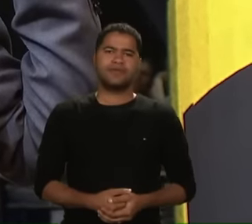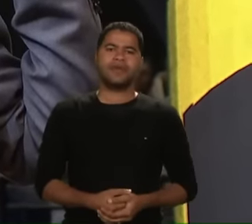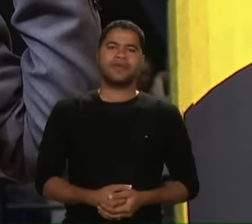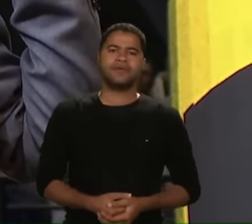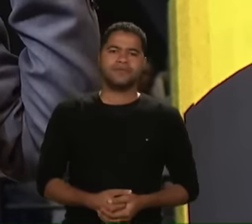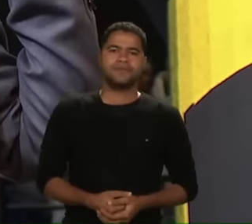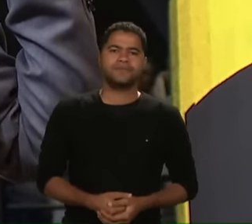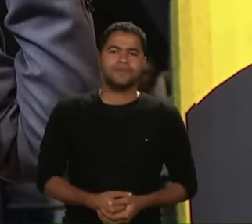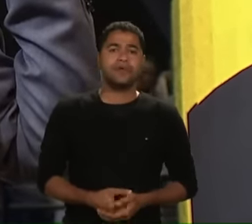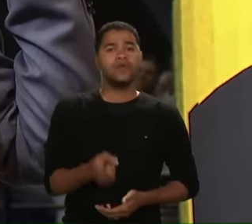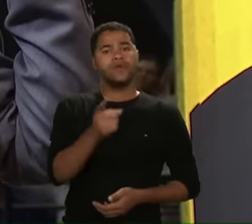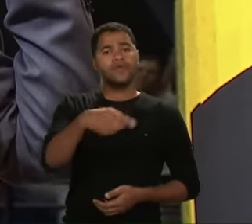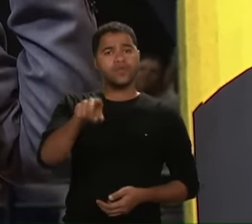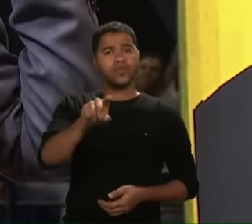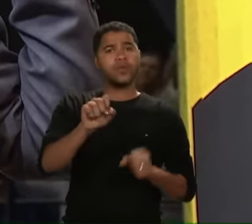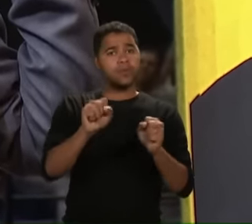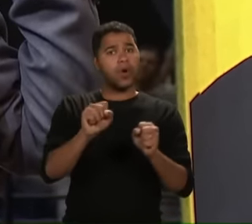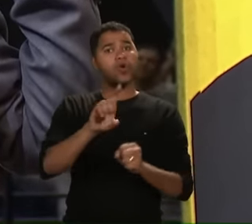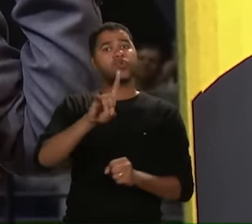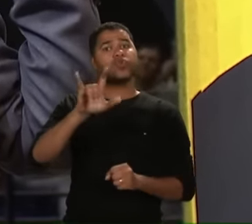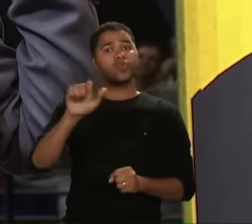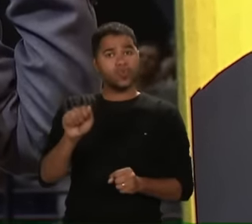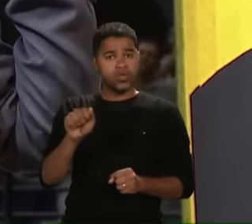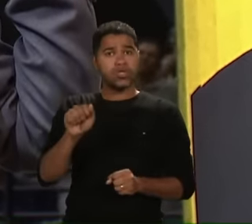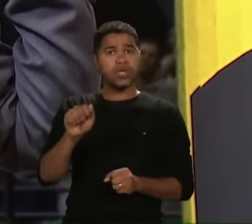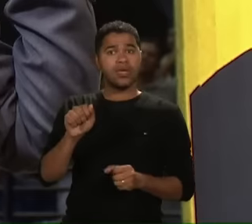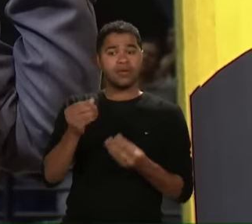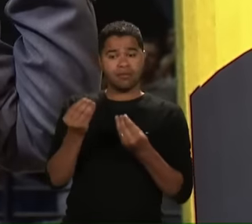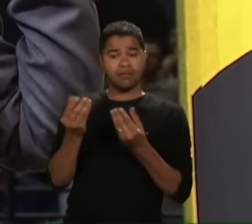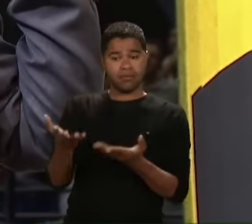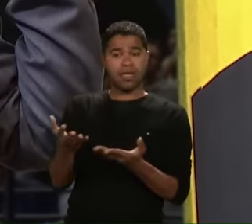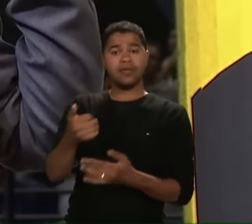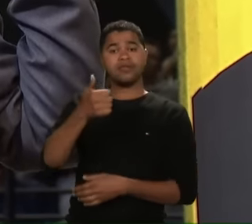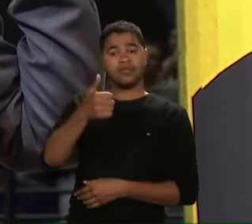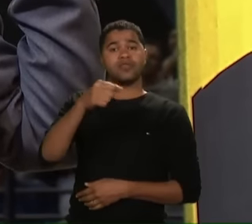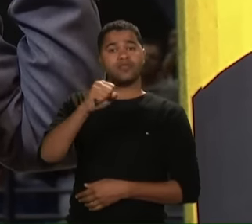Sabe que você pode um dia entregar 187 mil de oferta?